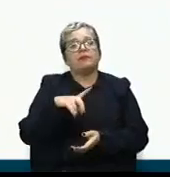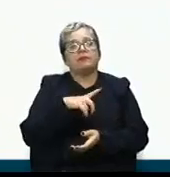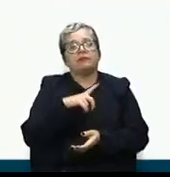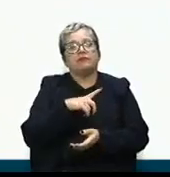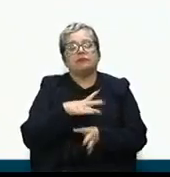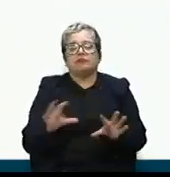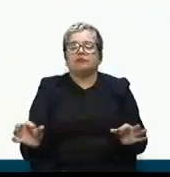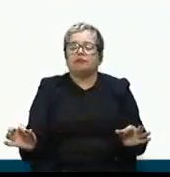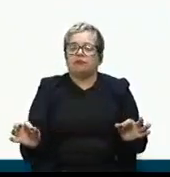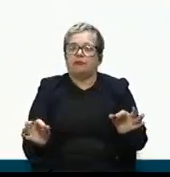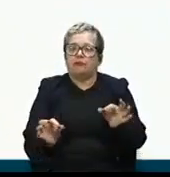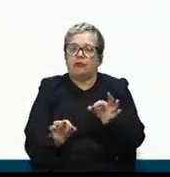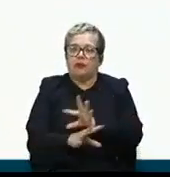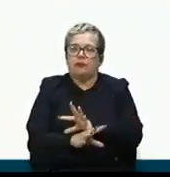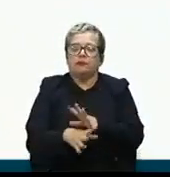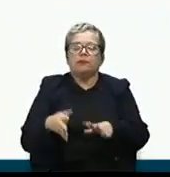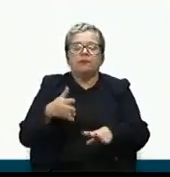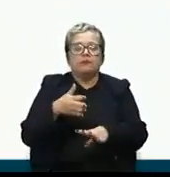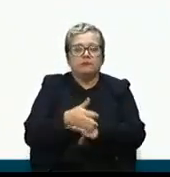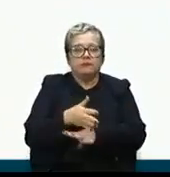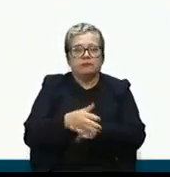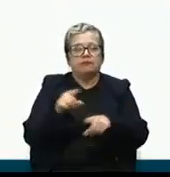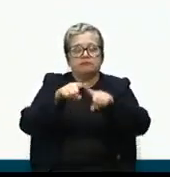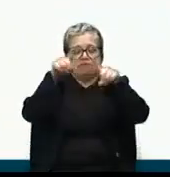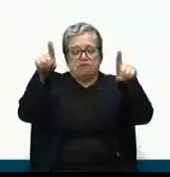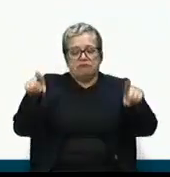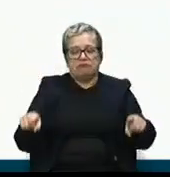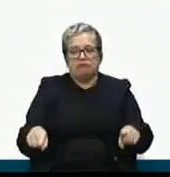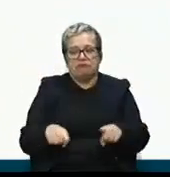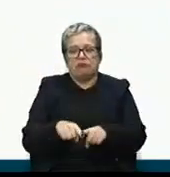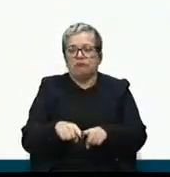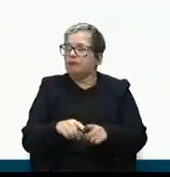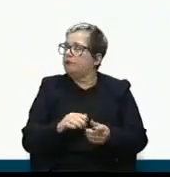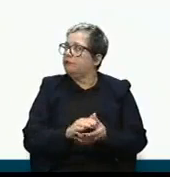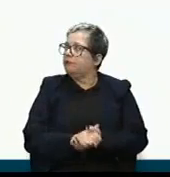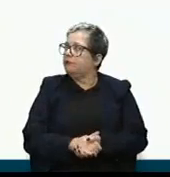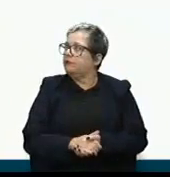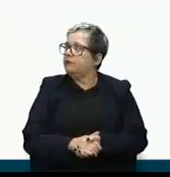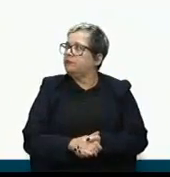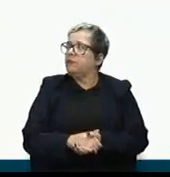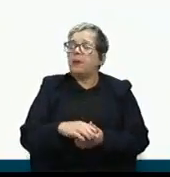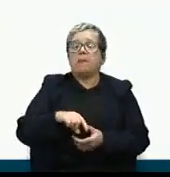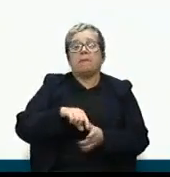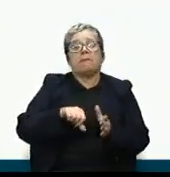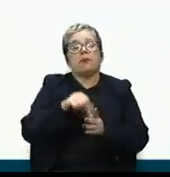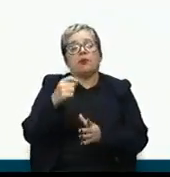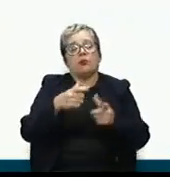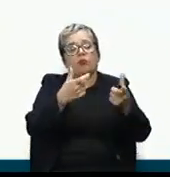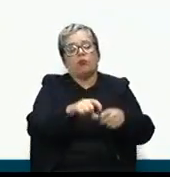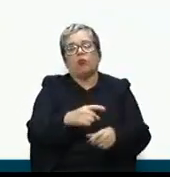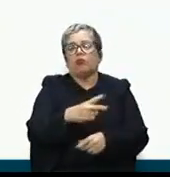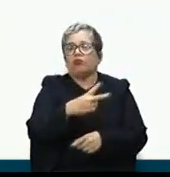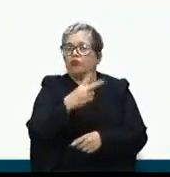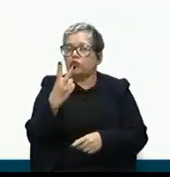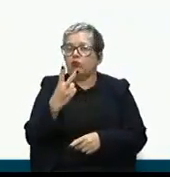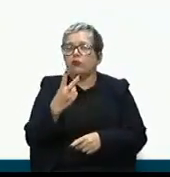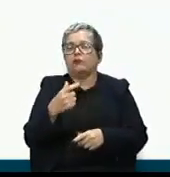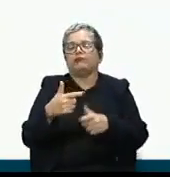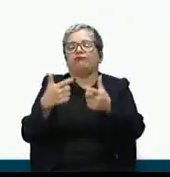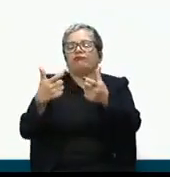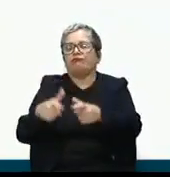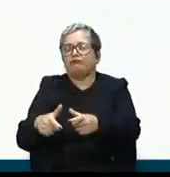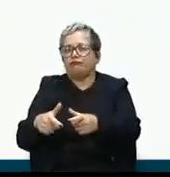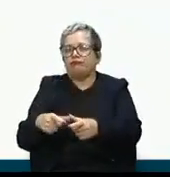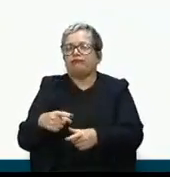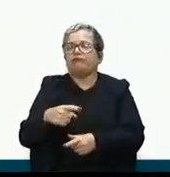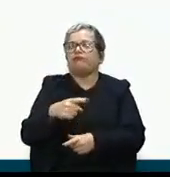o resultado das entradas da matriz. Então, primeira posição, 1 mais 1 vai resultar em 2, 1 mais 2 vai resultar em 3,